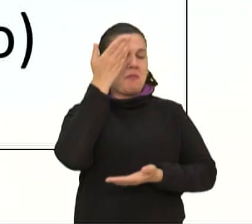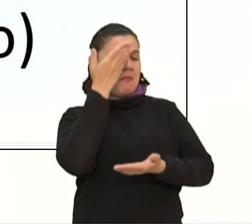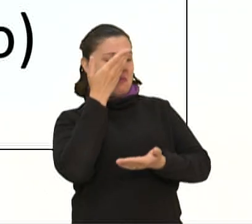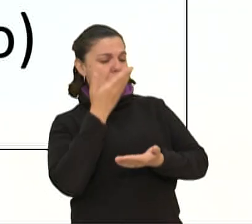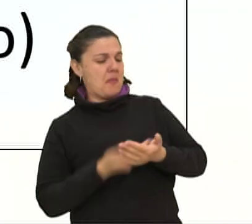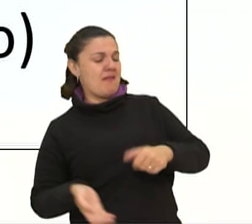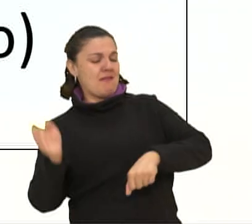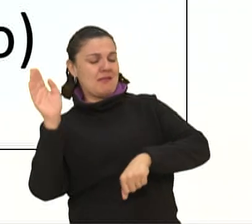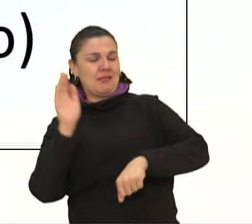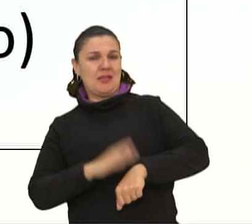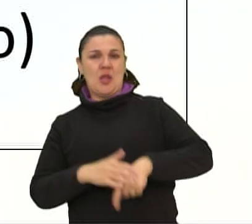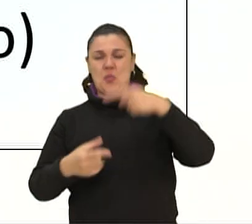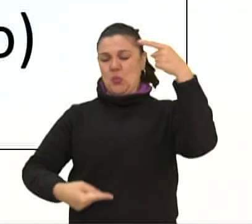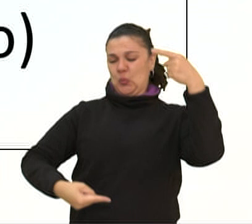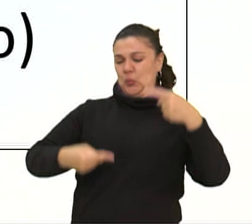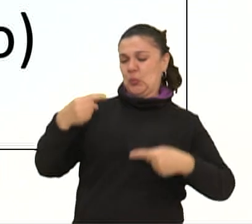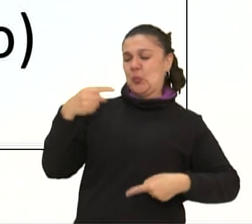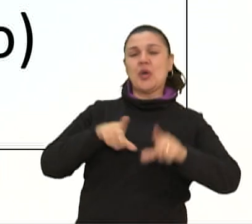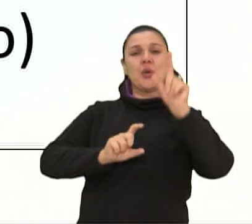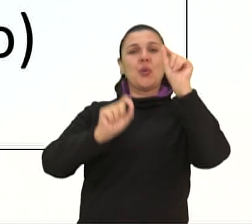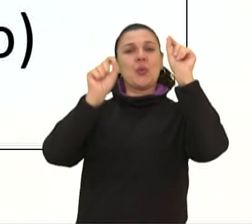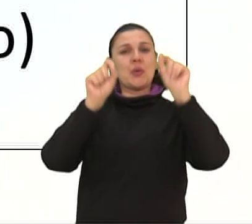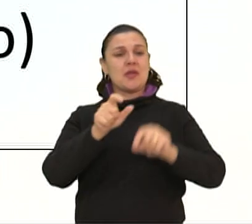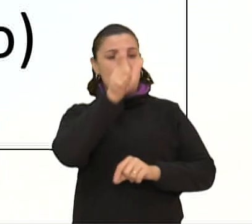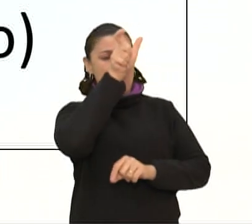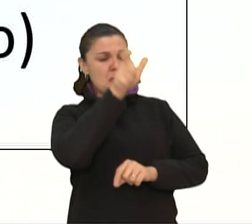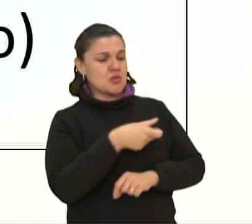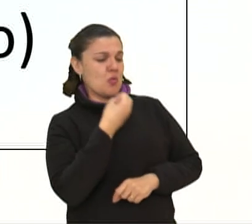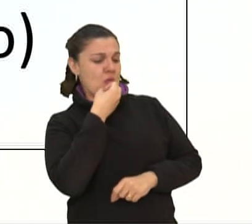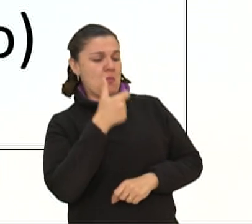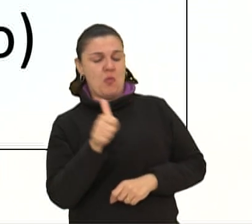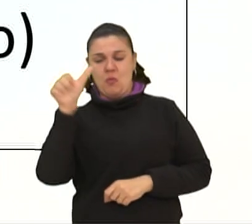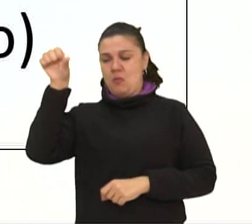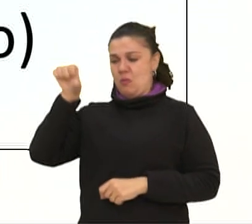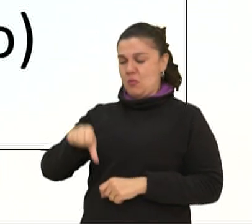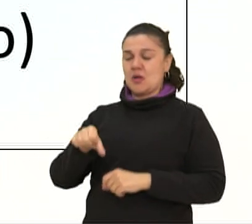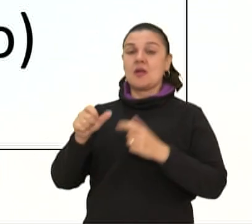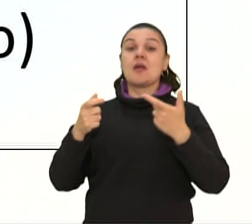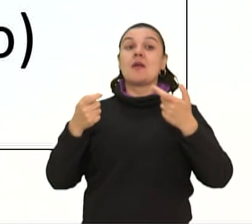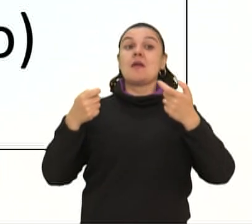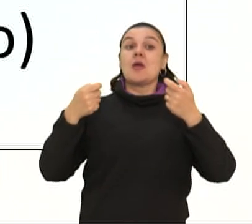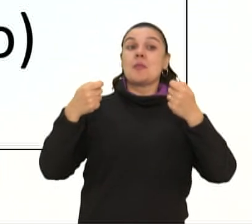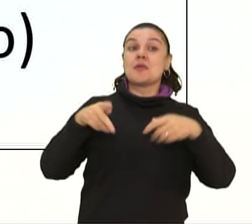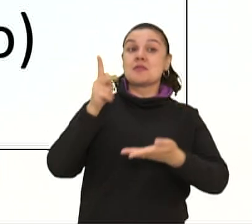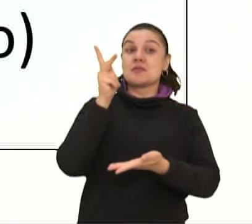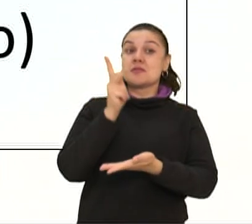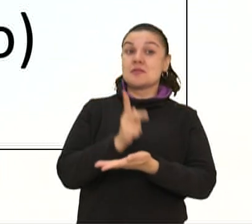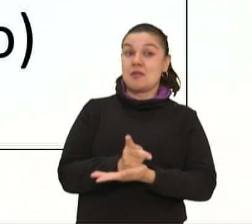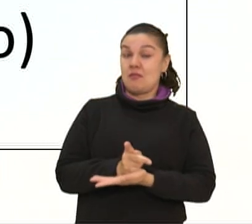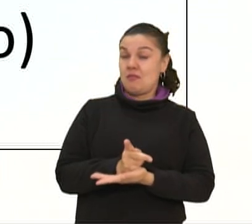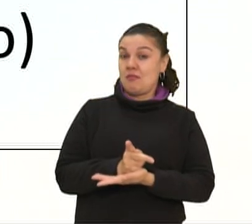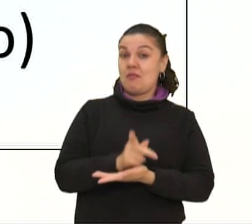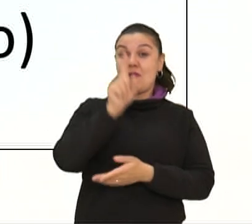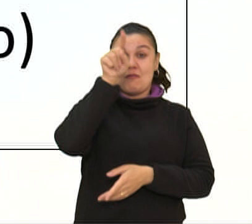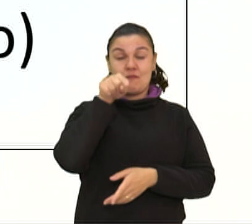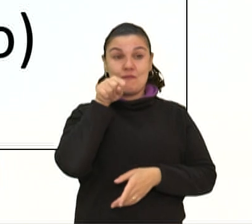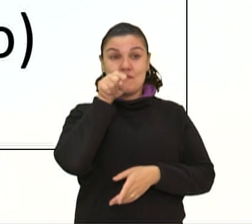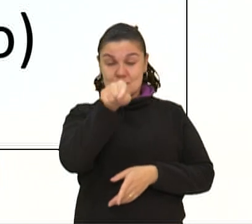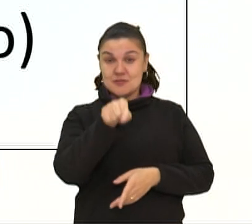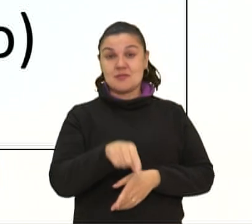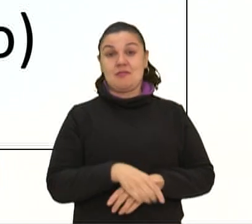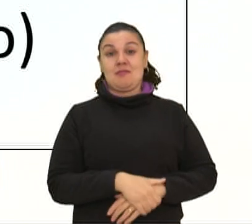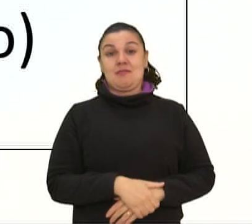escravo. O problema é o pensamento que você tem sobre as coisas que você possui, os bens